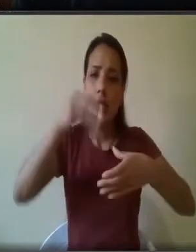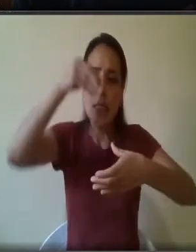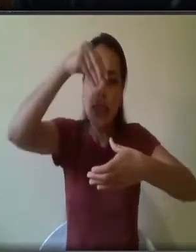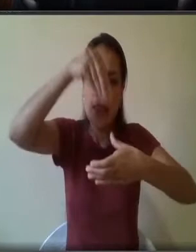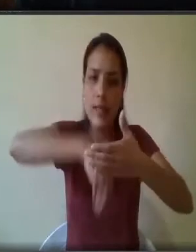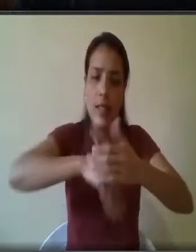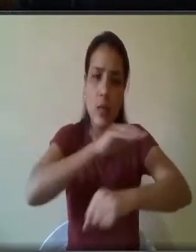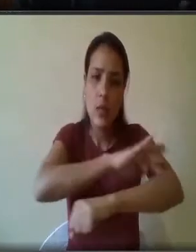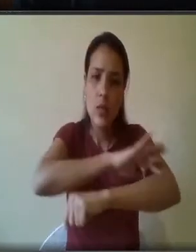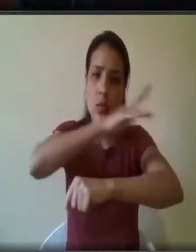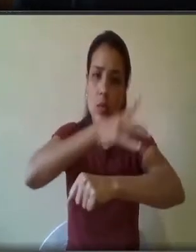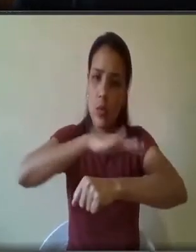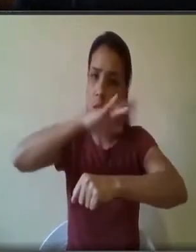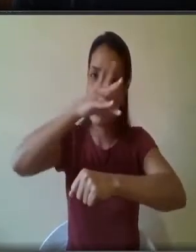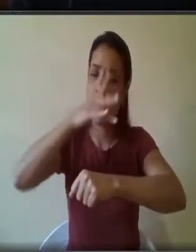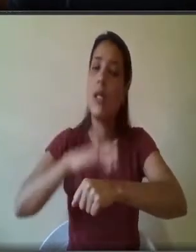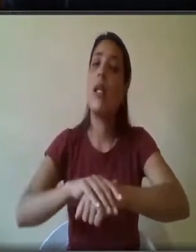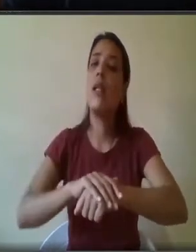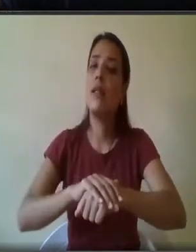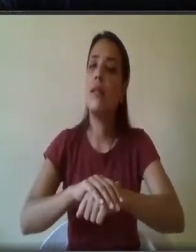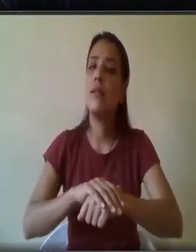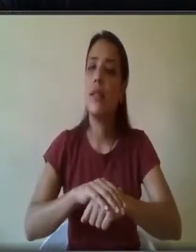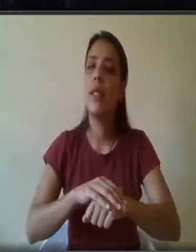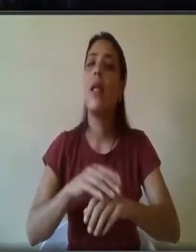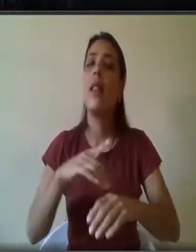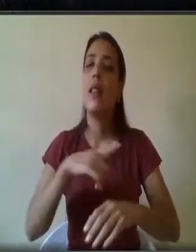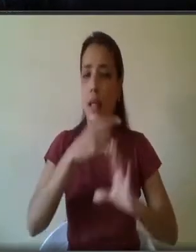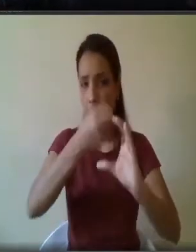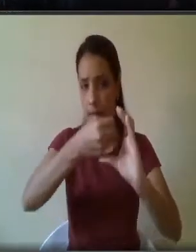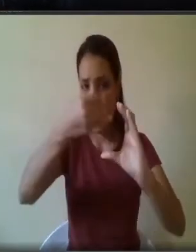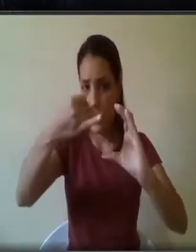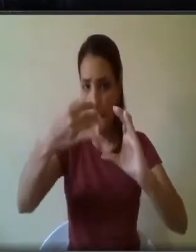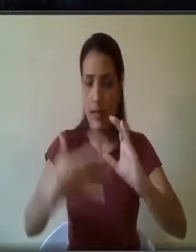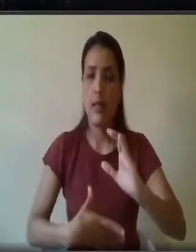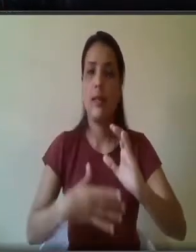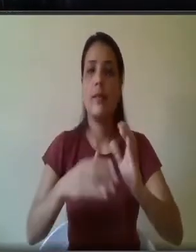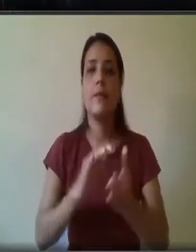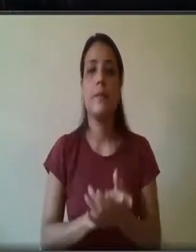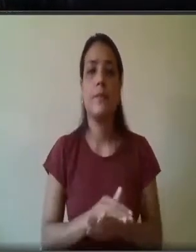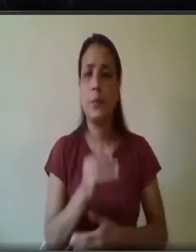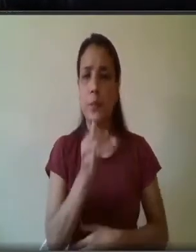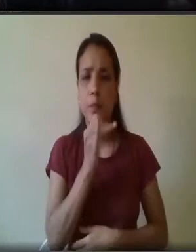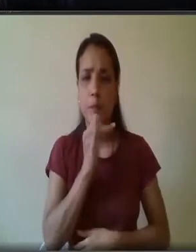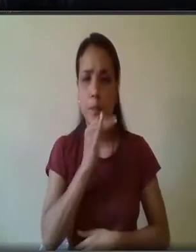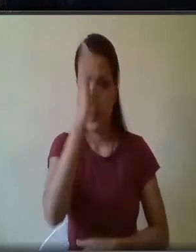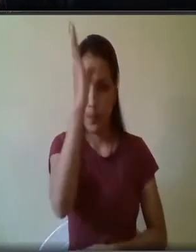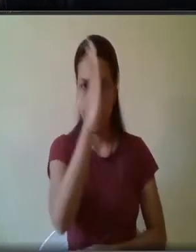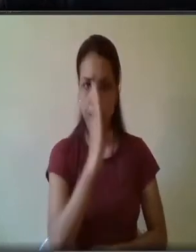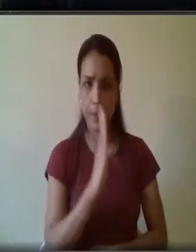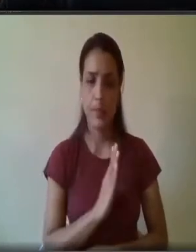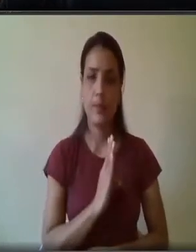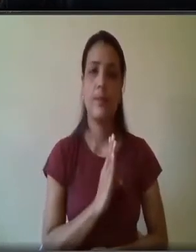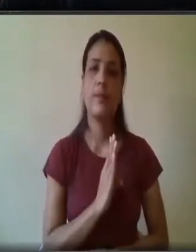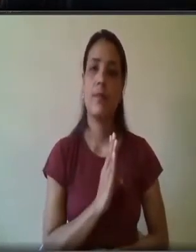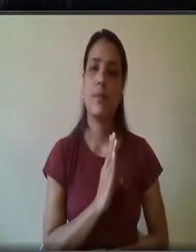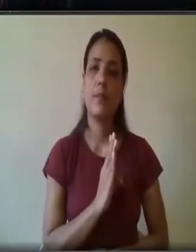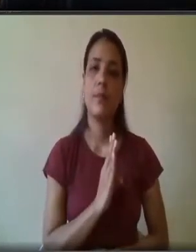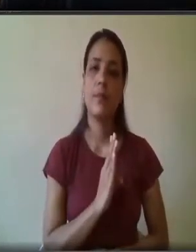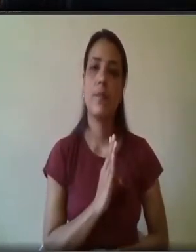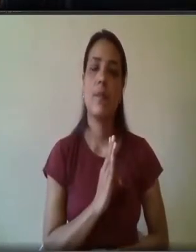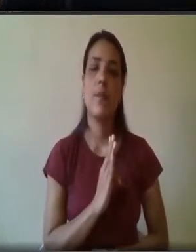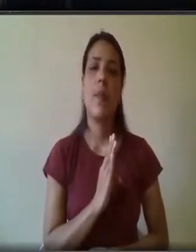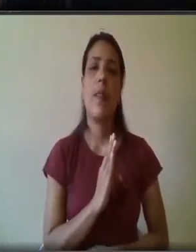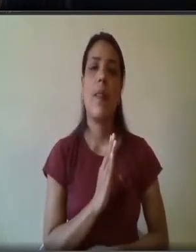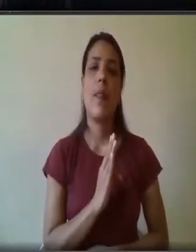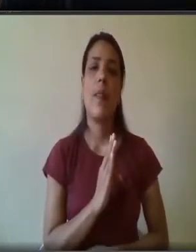por que aquele país se destaca tanto? Por exemplo, o Brasil ser um potencial exportador